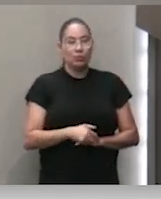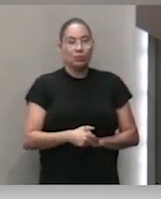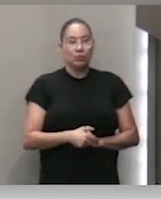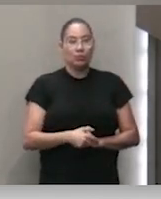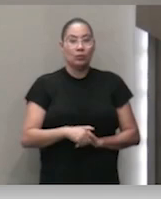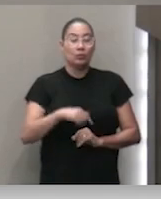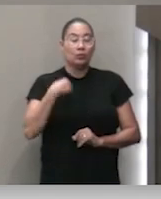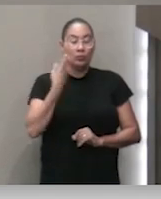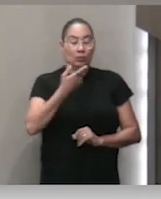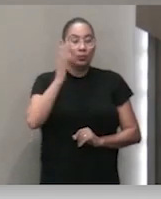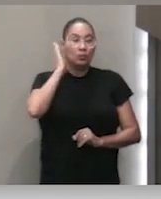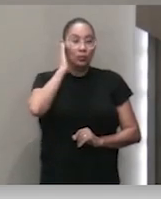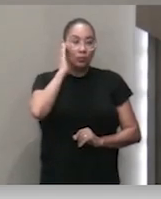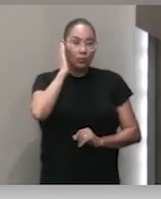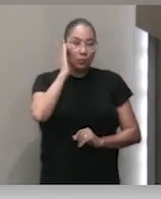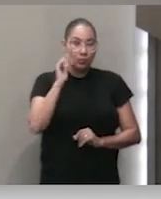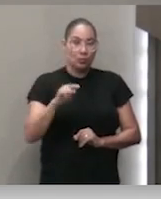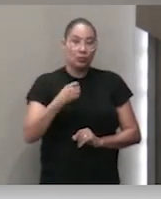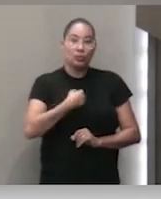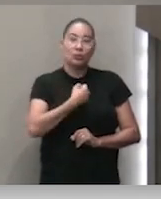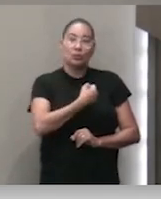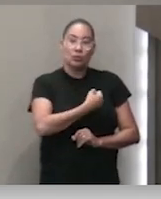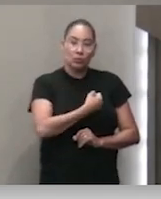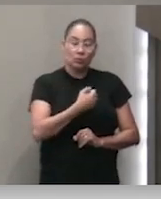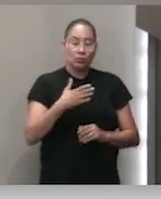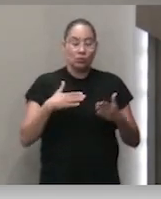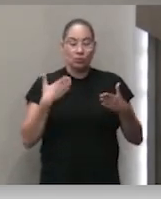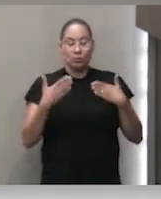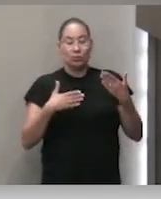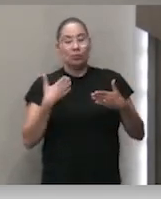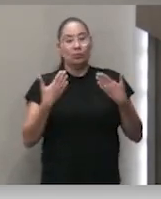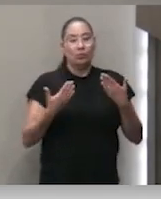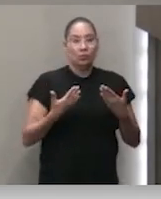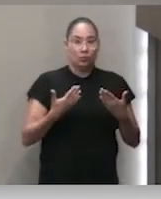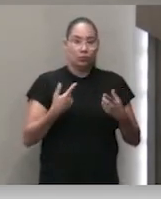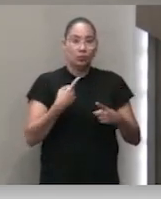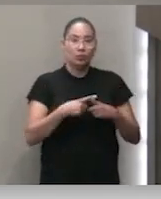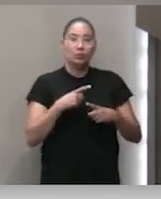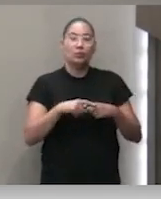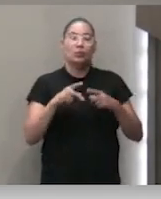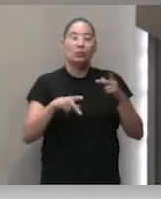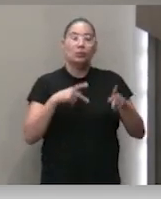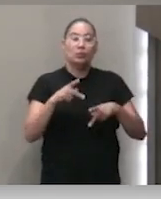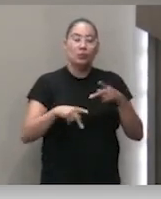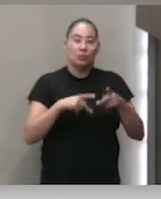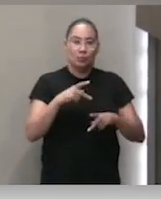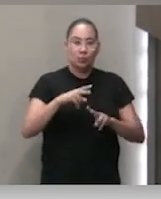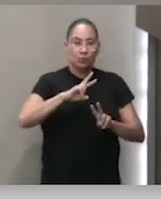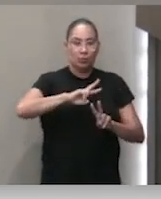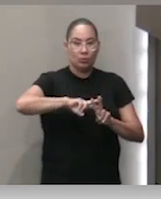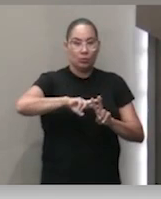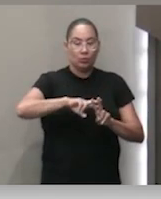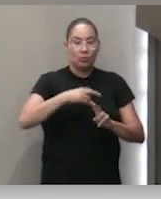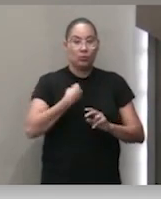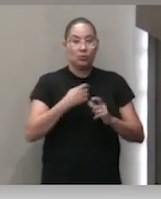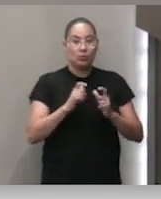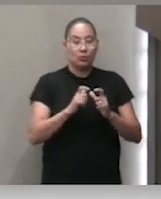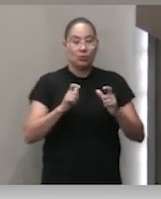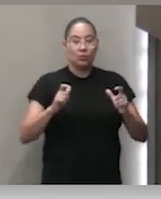E sabemos que esses números eles realmente são muito assustadores, pois a população carcerária ela vem